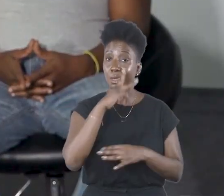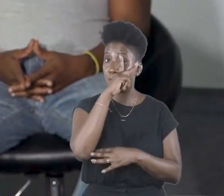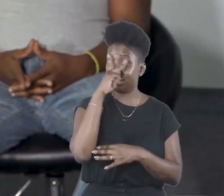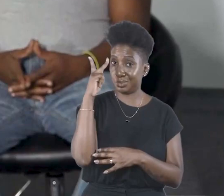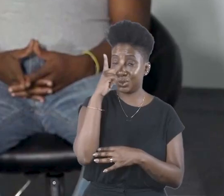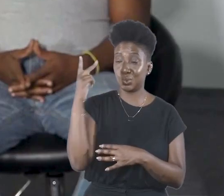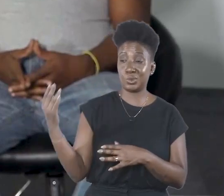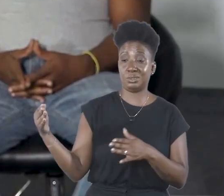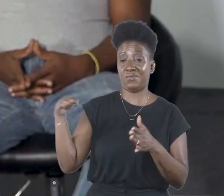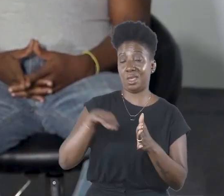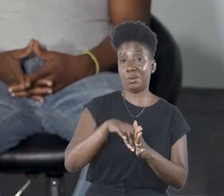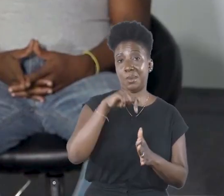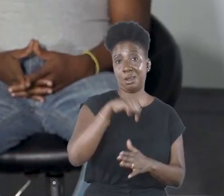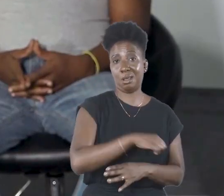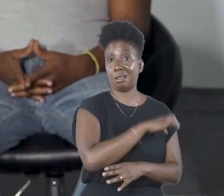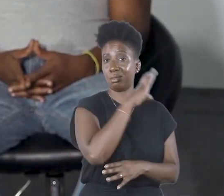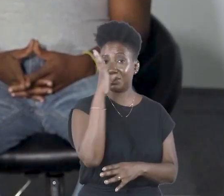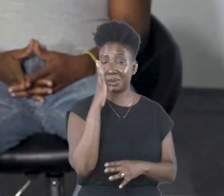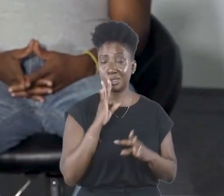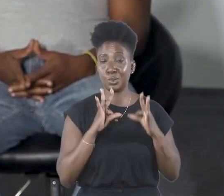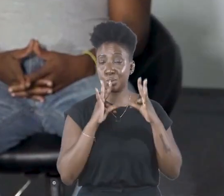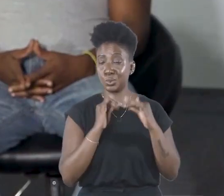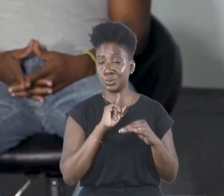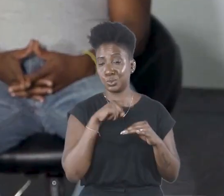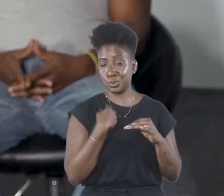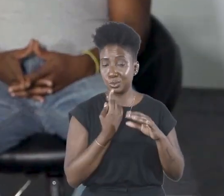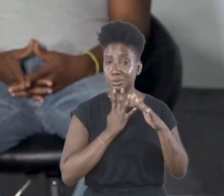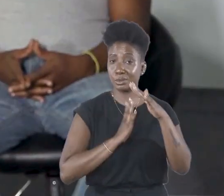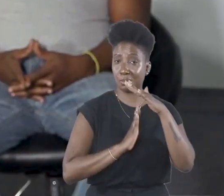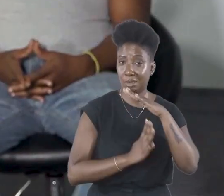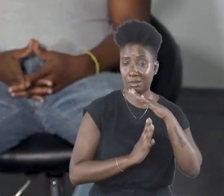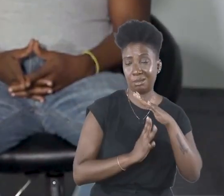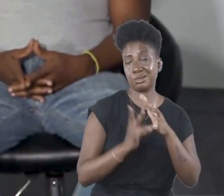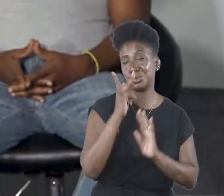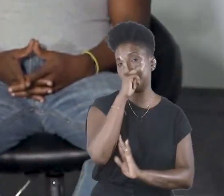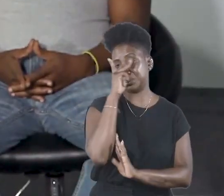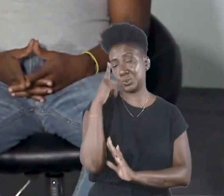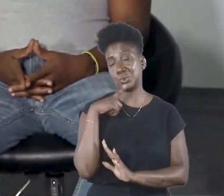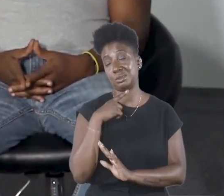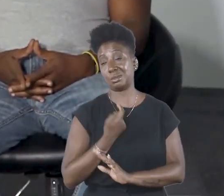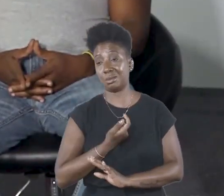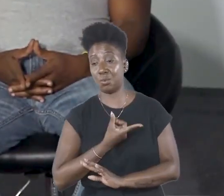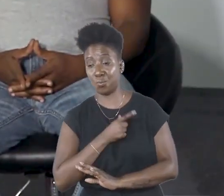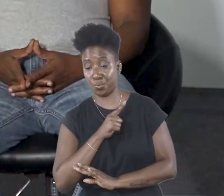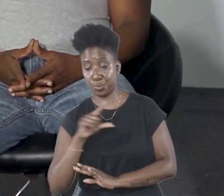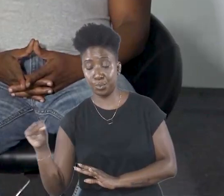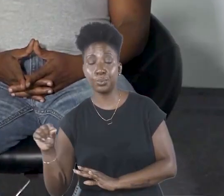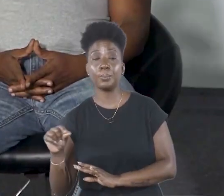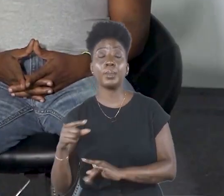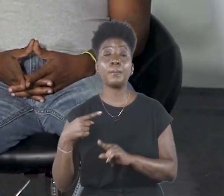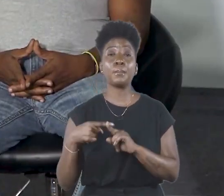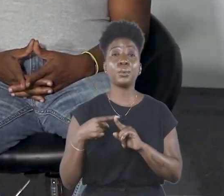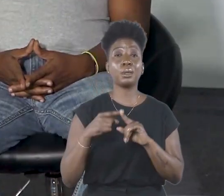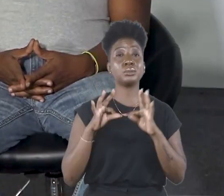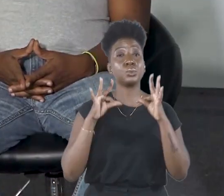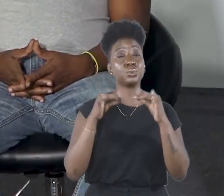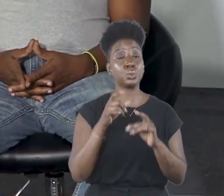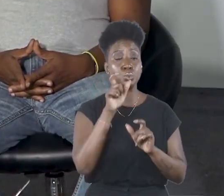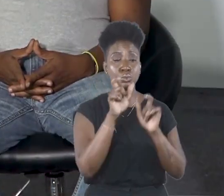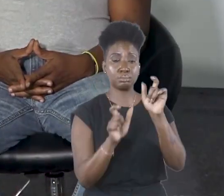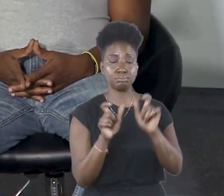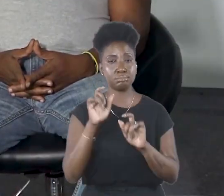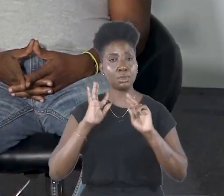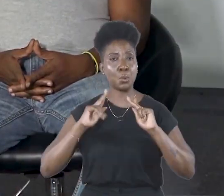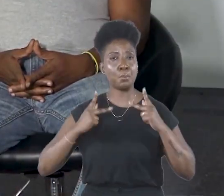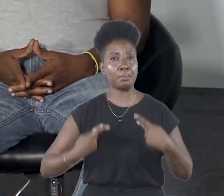culturasemfronteiras.com. Nesse site vocês vão ter ali esse banho de cultura realmente, essa viagem